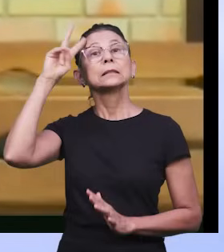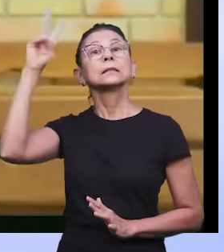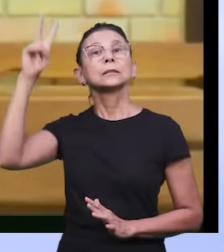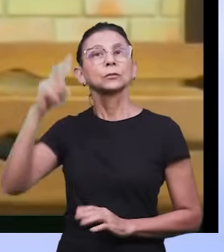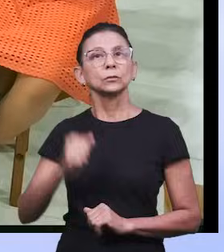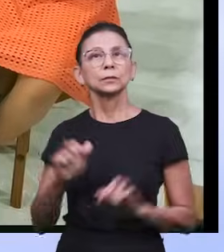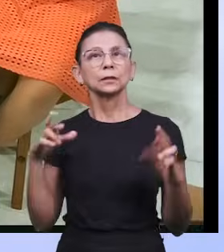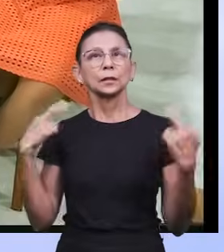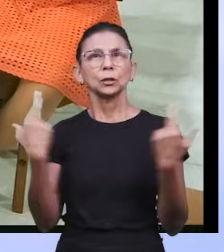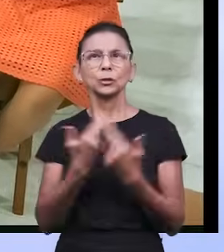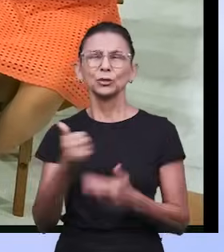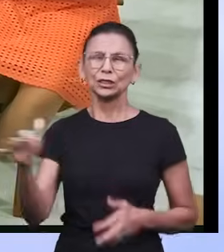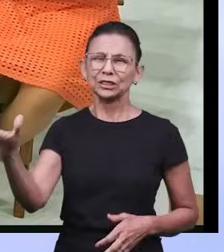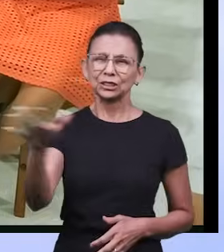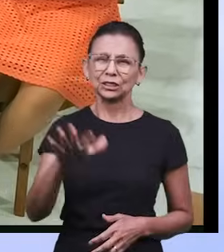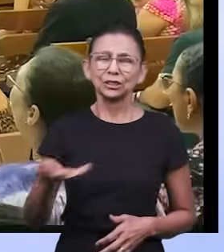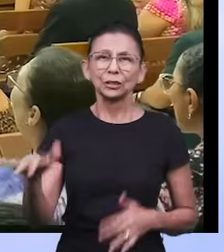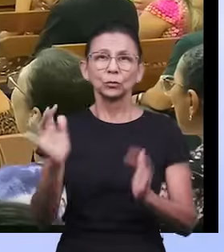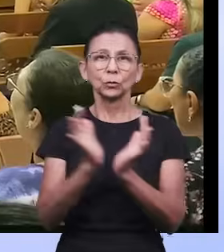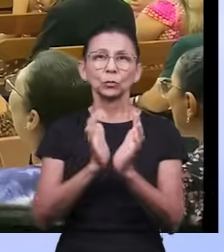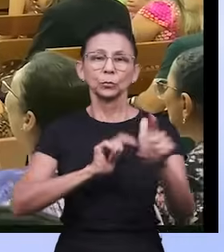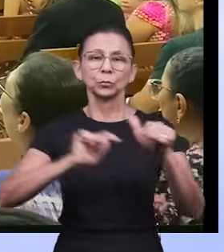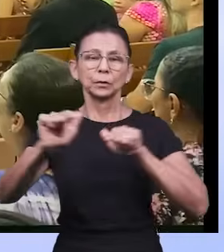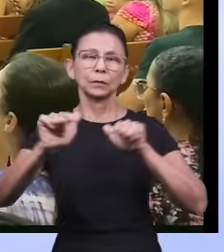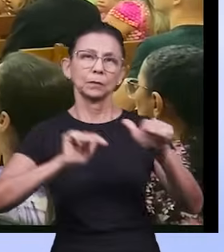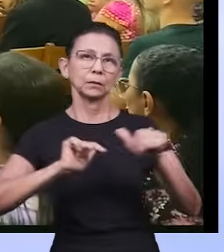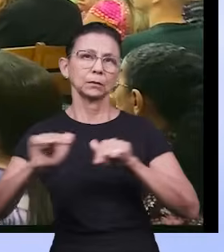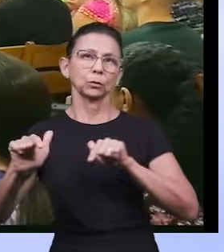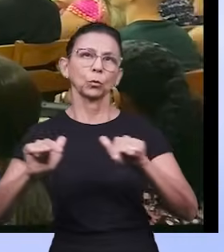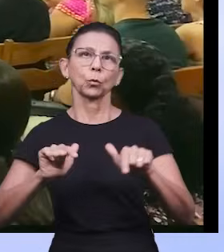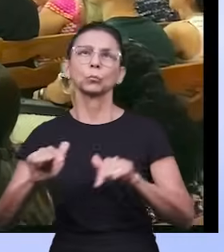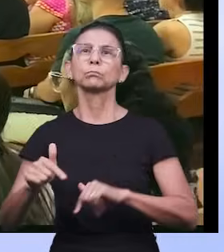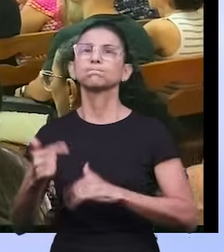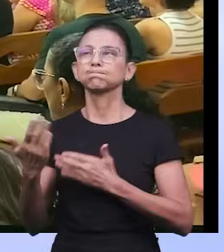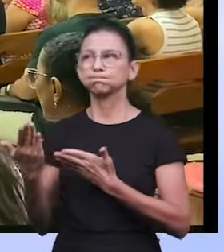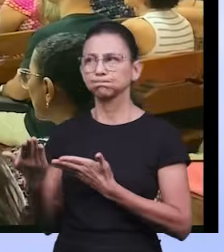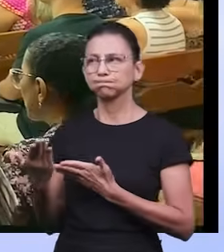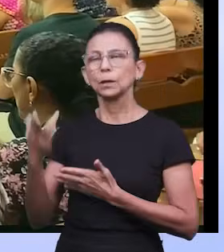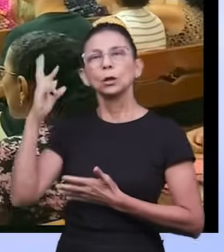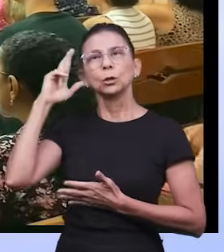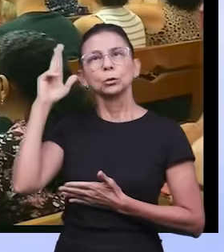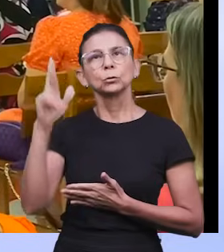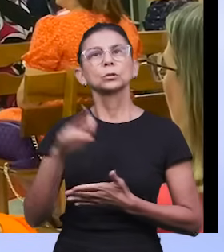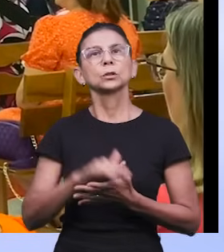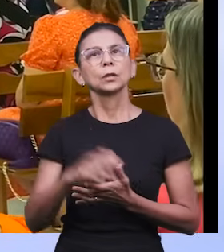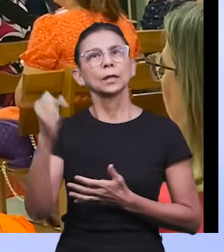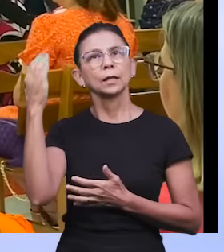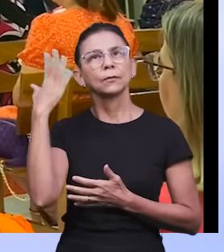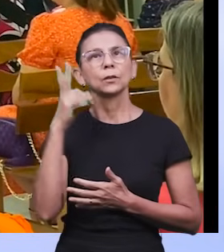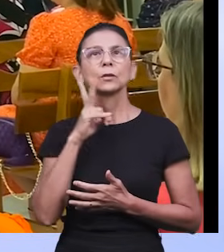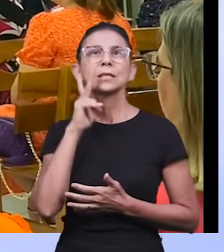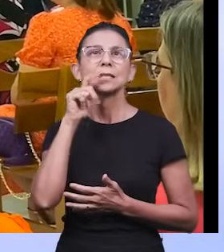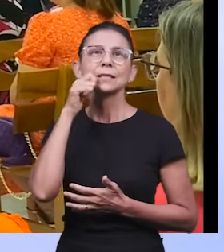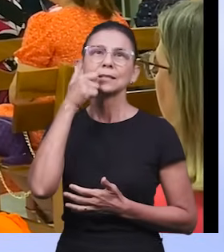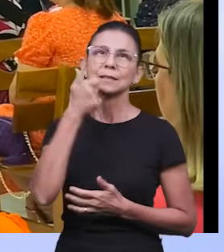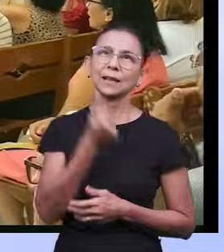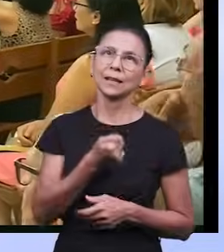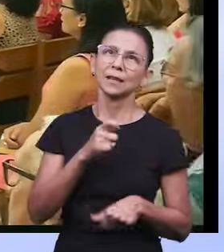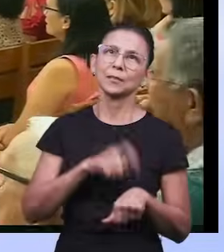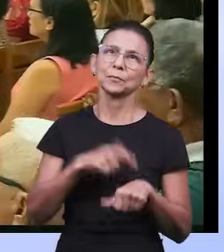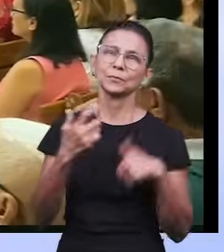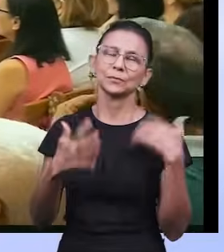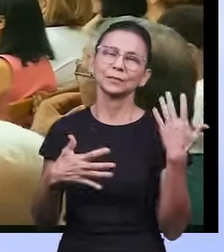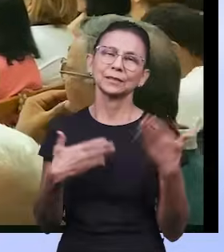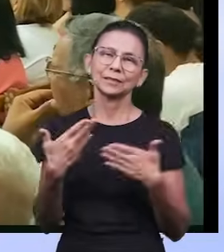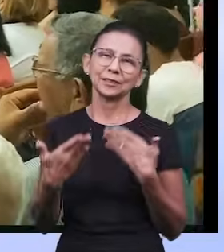reunião geral de trabalhadores aqui de Porto Velho, todos reunidos, o Senhor nos convocou a uma ceia, um momento de grande intimidade, grande